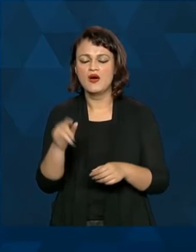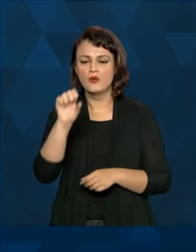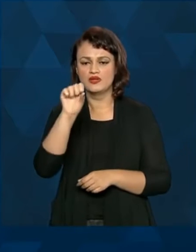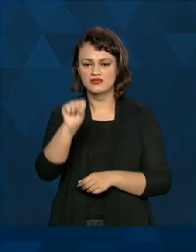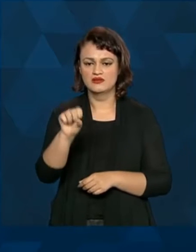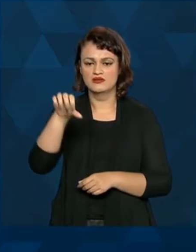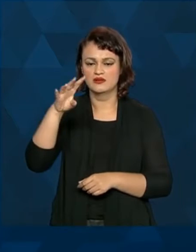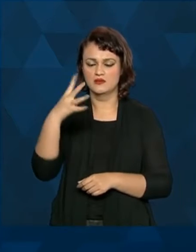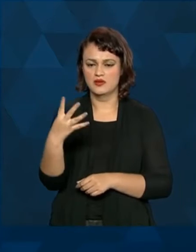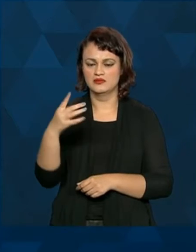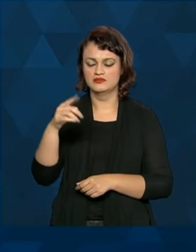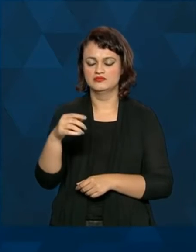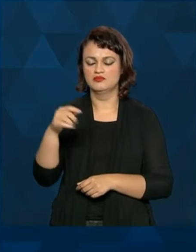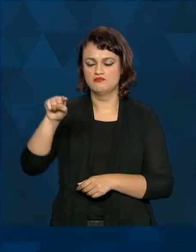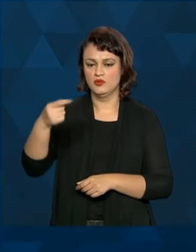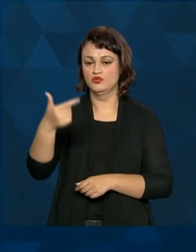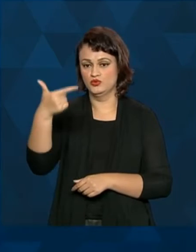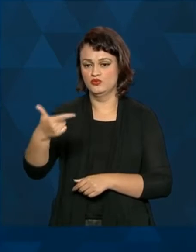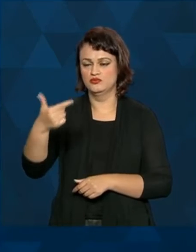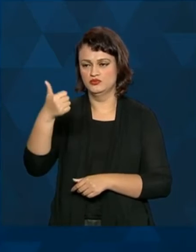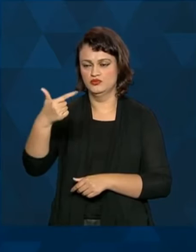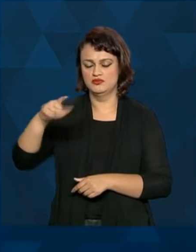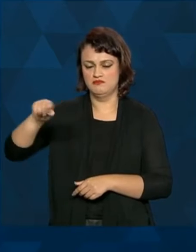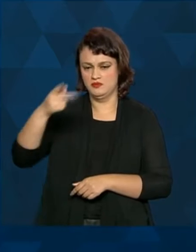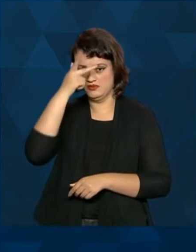84.000, 12.000 da raça negra,